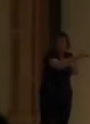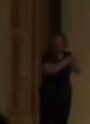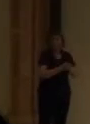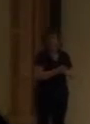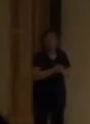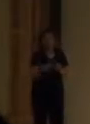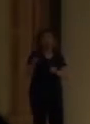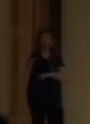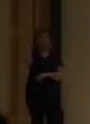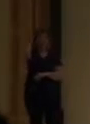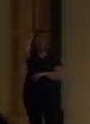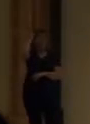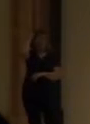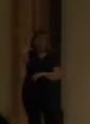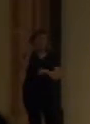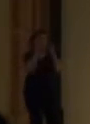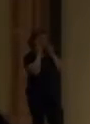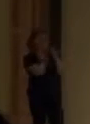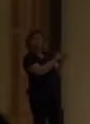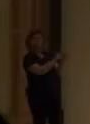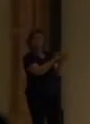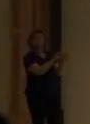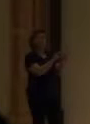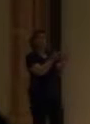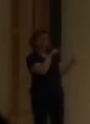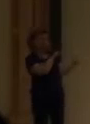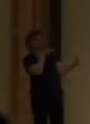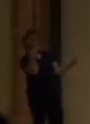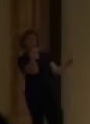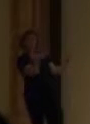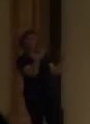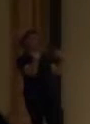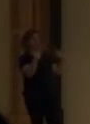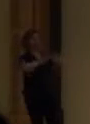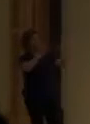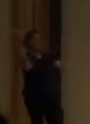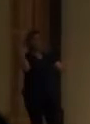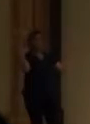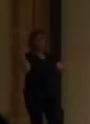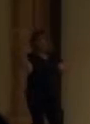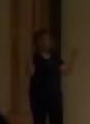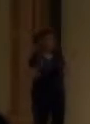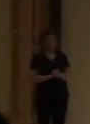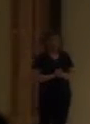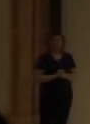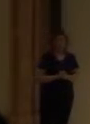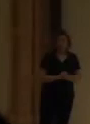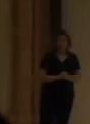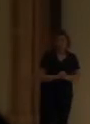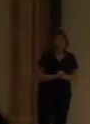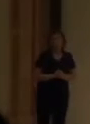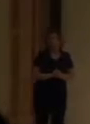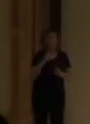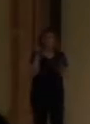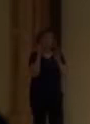uma forma completamente diferente. Um pregador jesuíta que nos deixou muitos escritos e que foi um